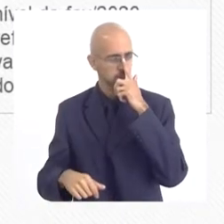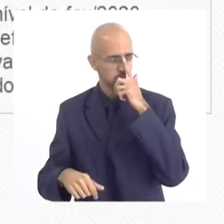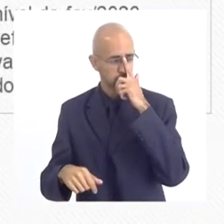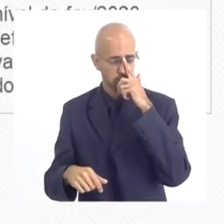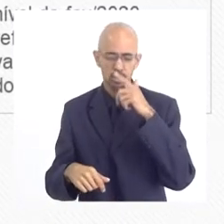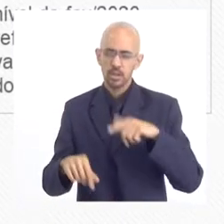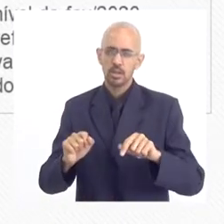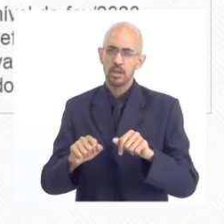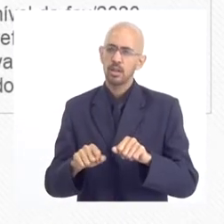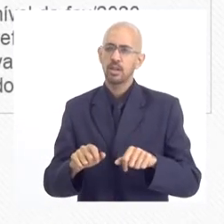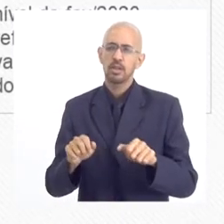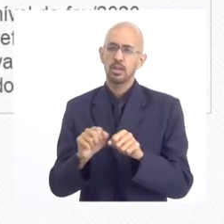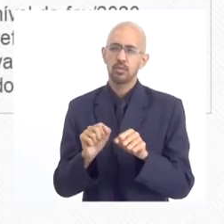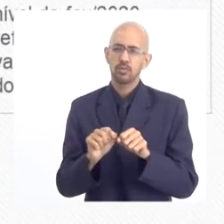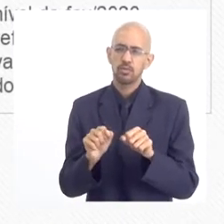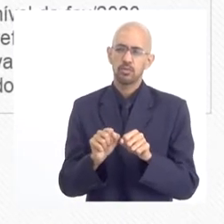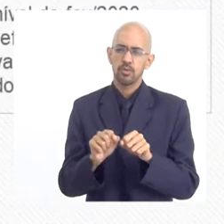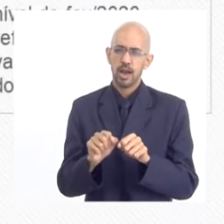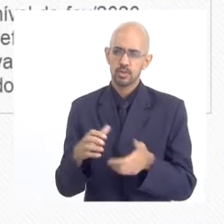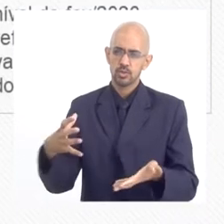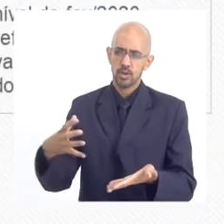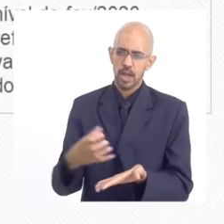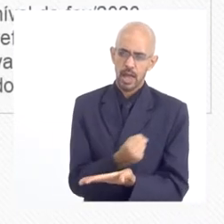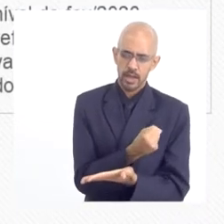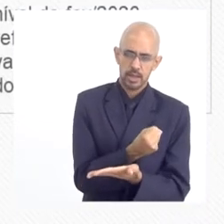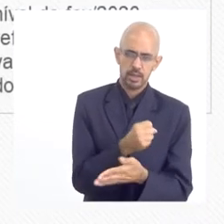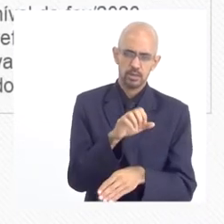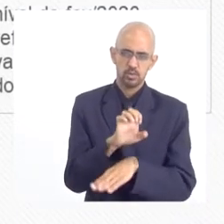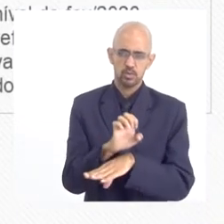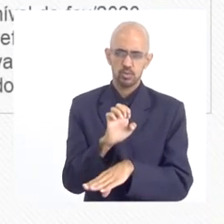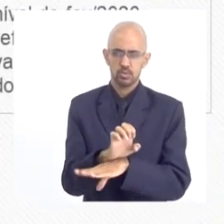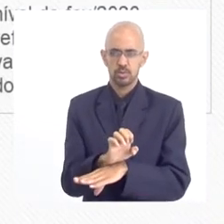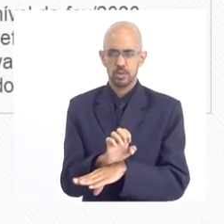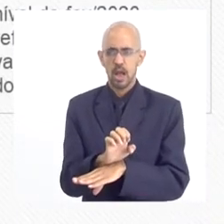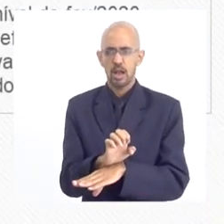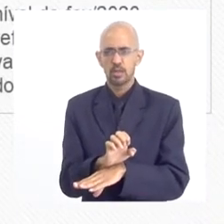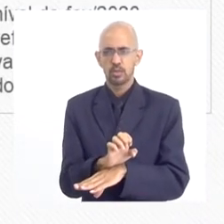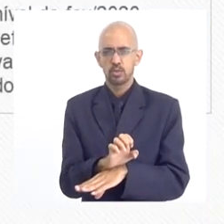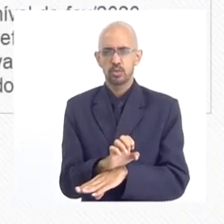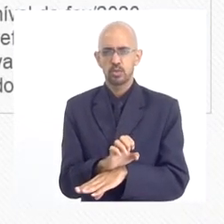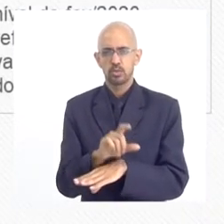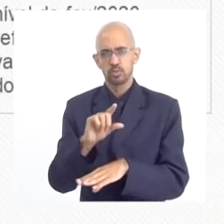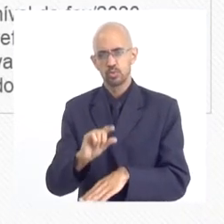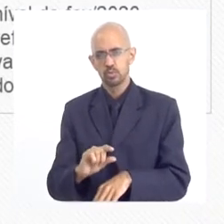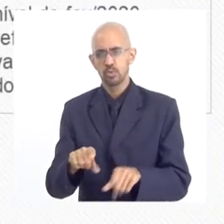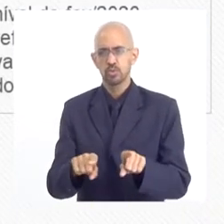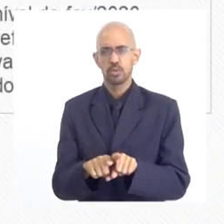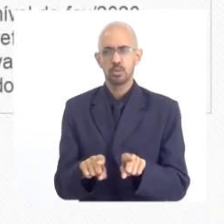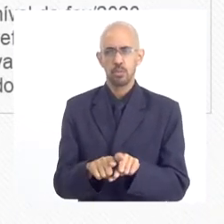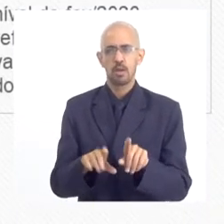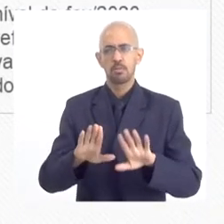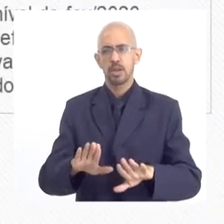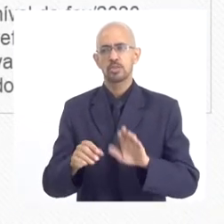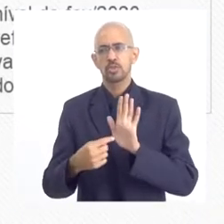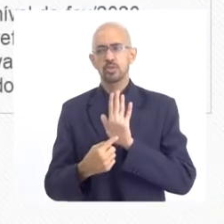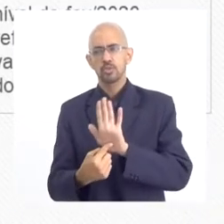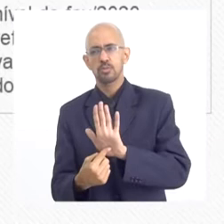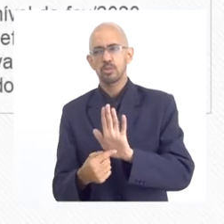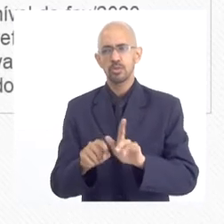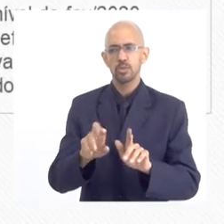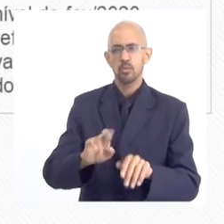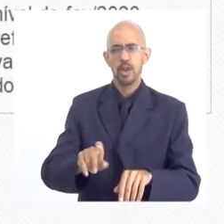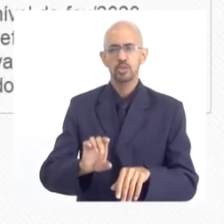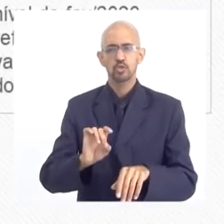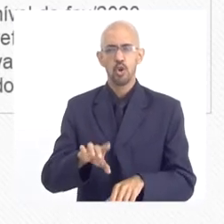na arrecadação do Estado, mas o que é interessante nesse quadro é que a gente demonstra que não é apenas a questão da